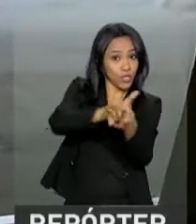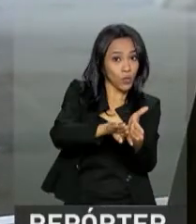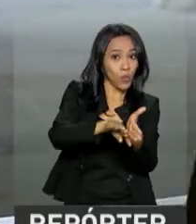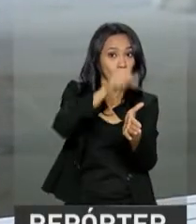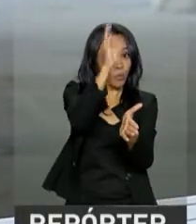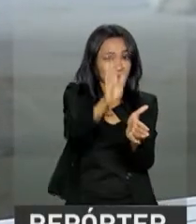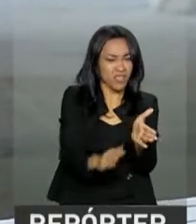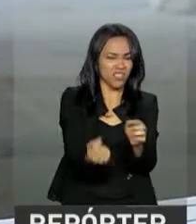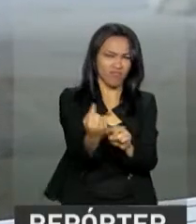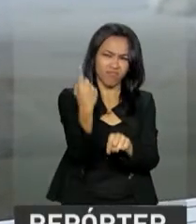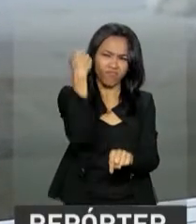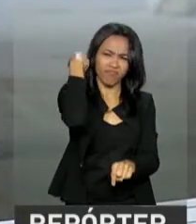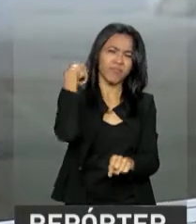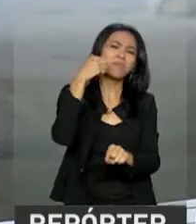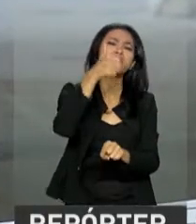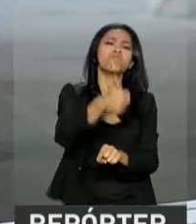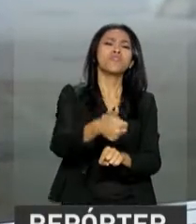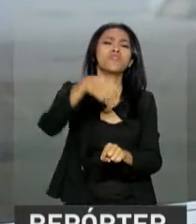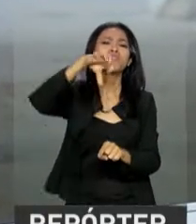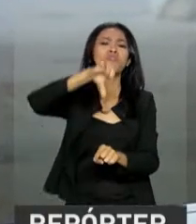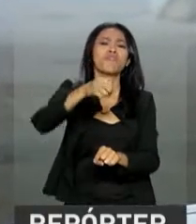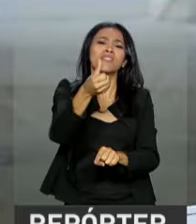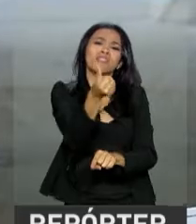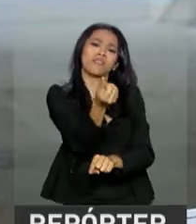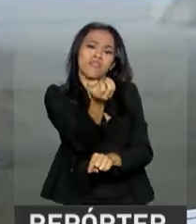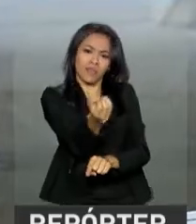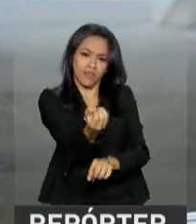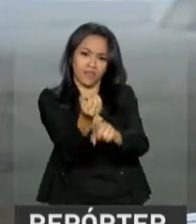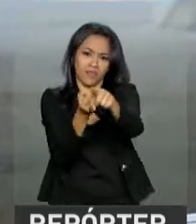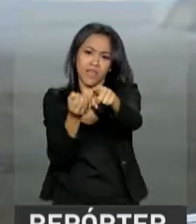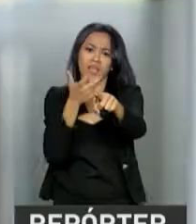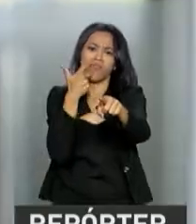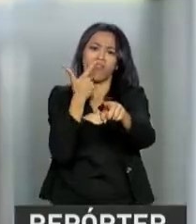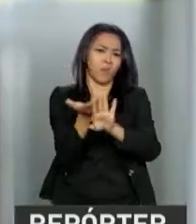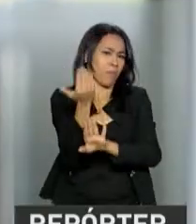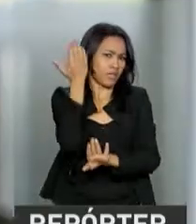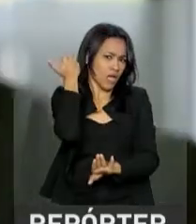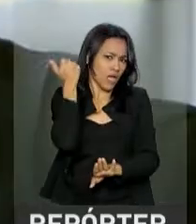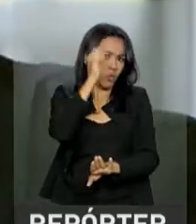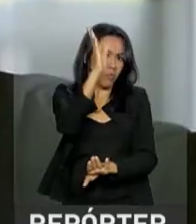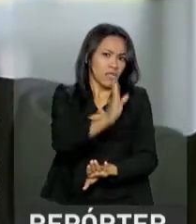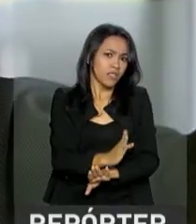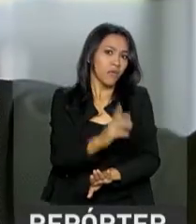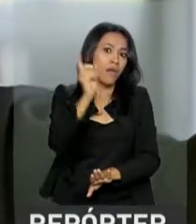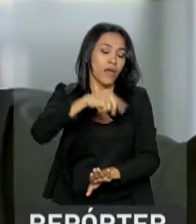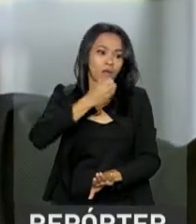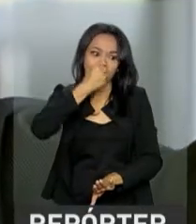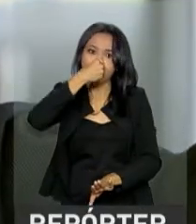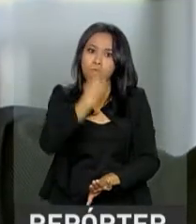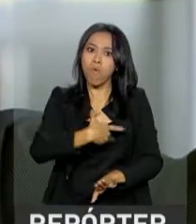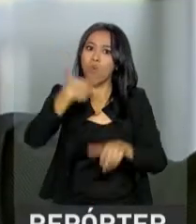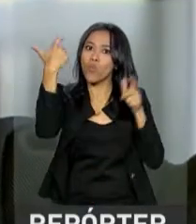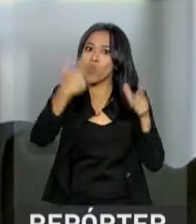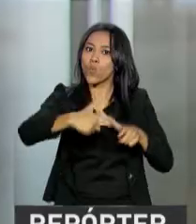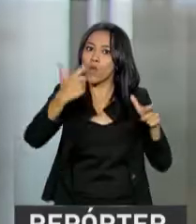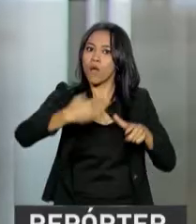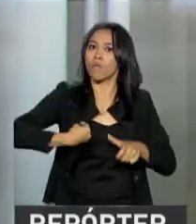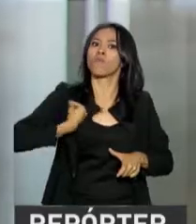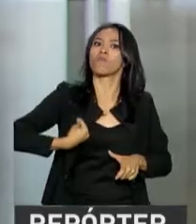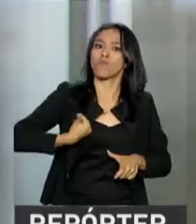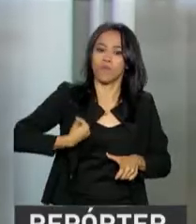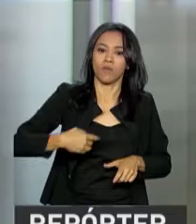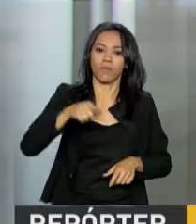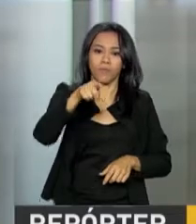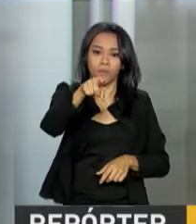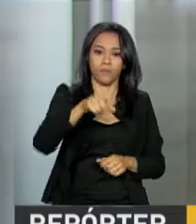no começo da década de 60 ele disse que na época o brasil se apresentava como um bom lugar para viver murad